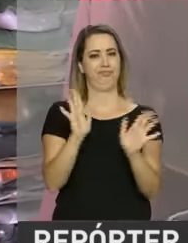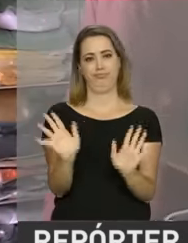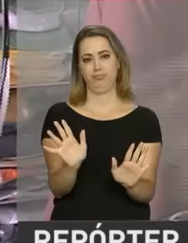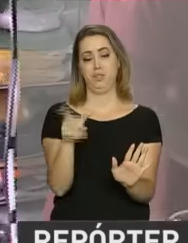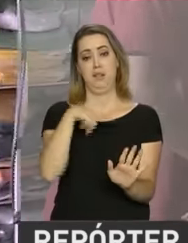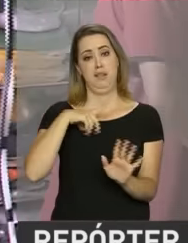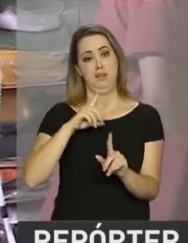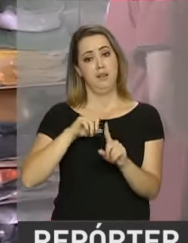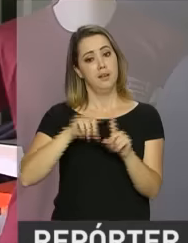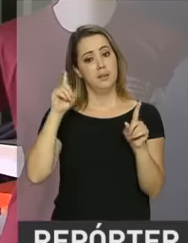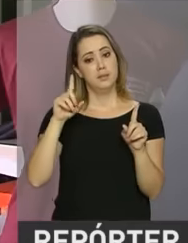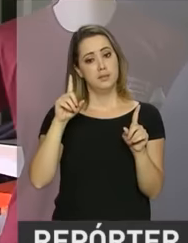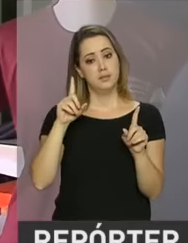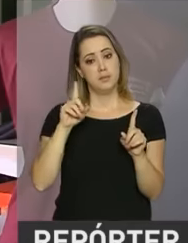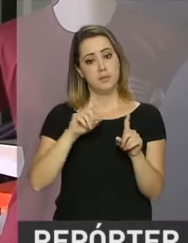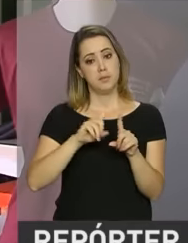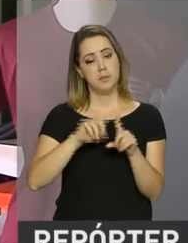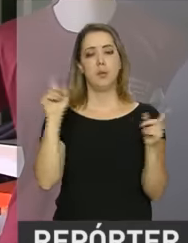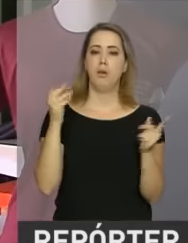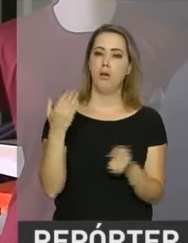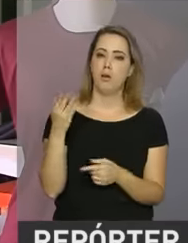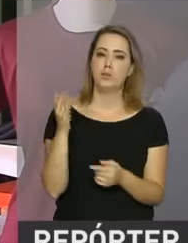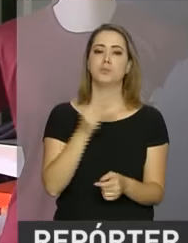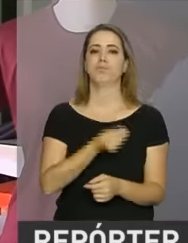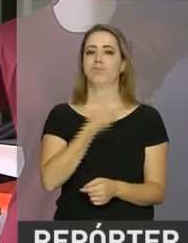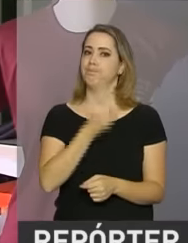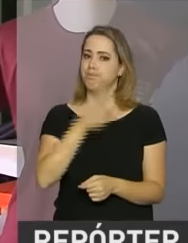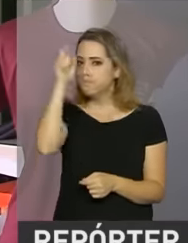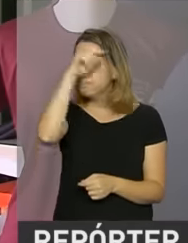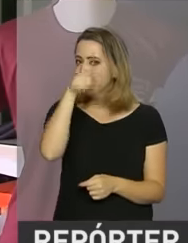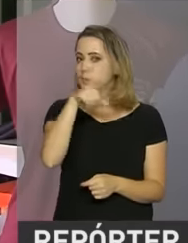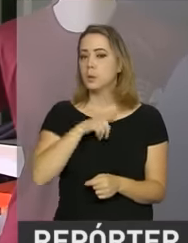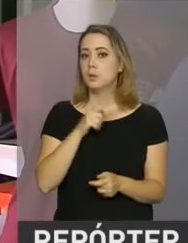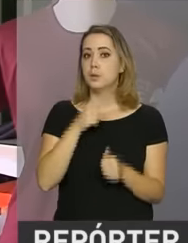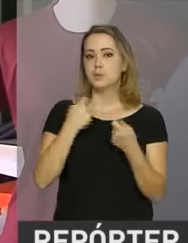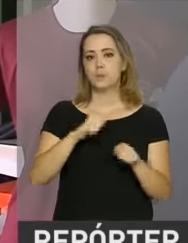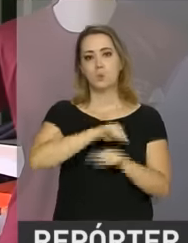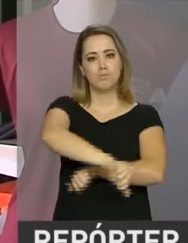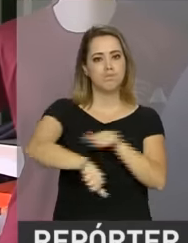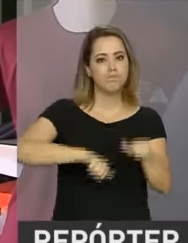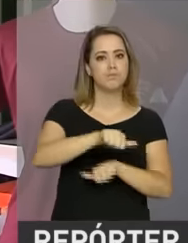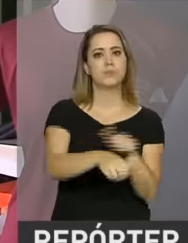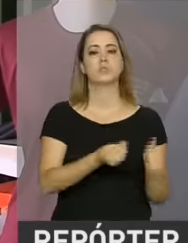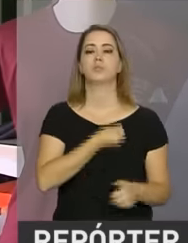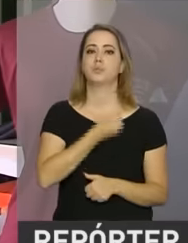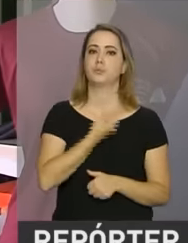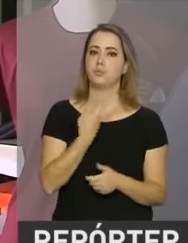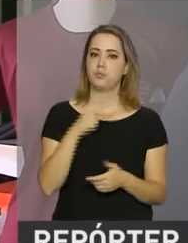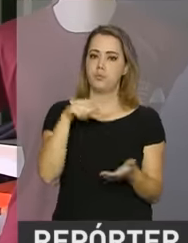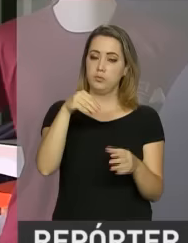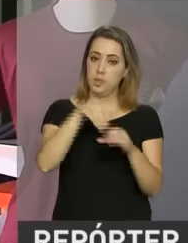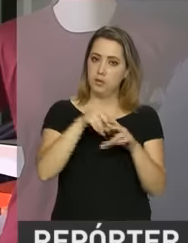pensava em mudança de vida e foi no pior momento da vida que Eurípedes decidiu recomeçar na penitenciária ele